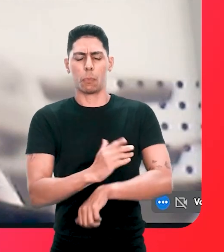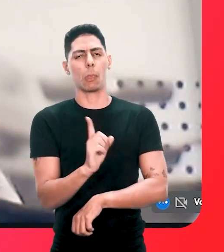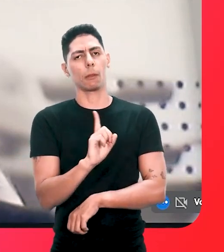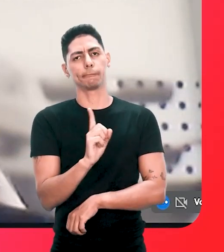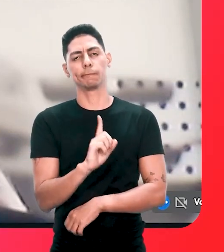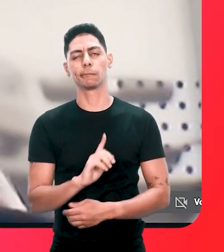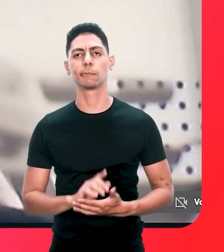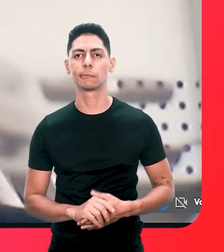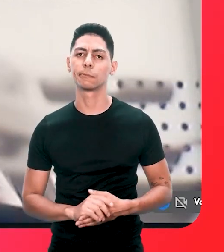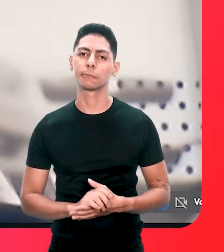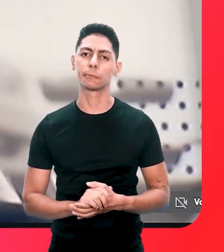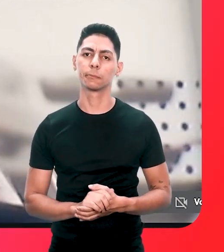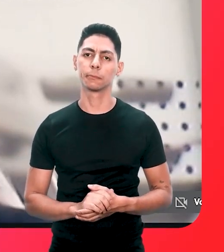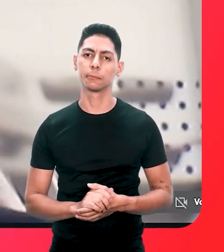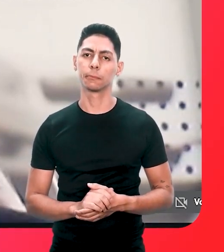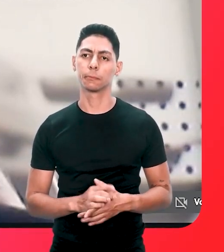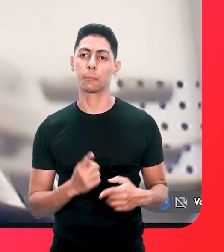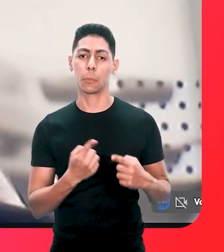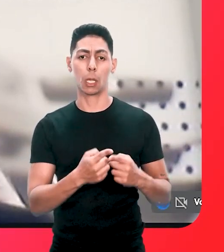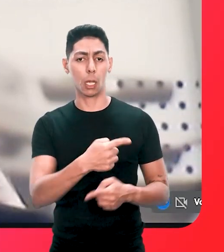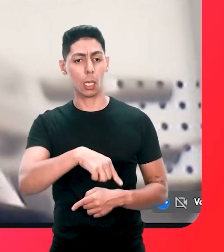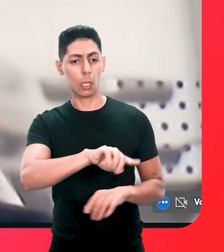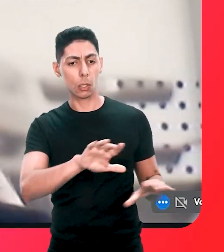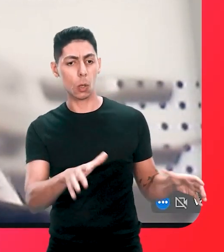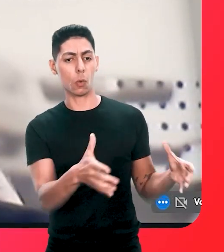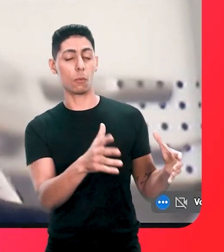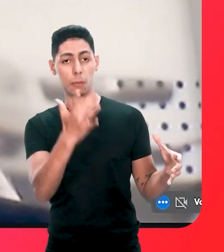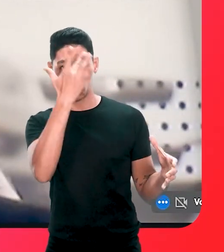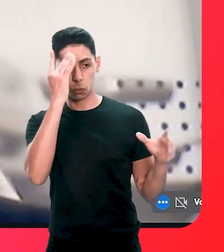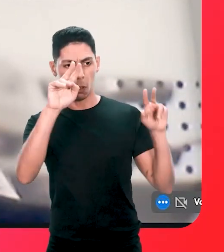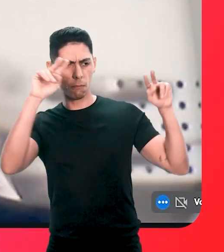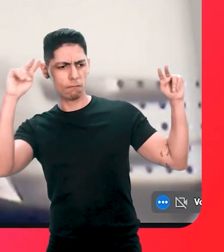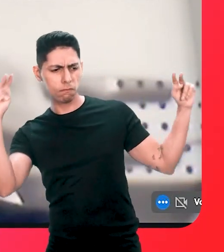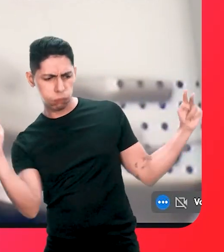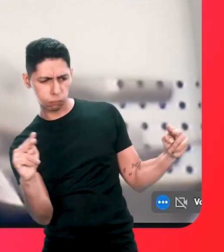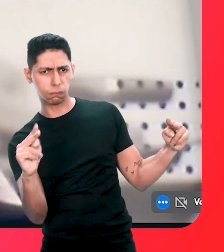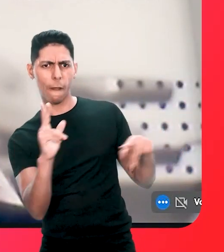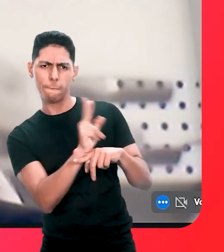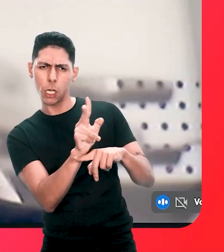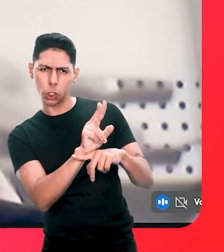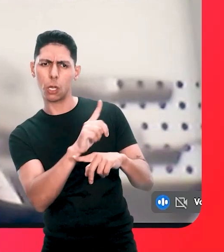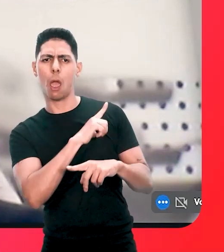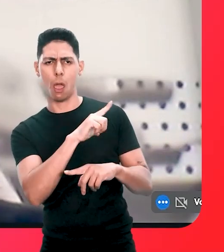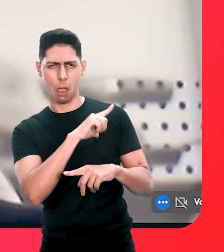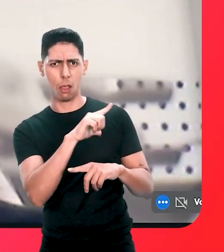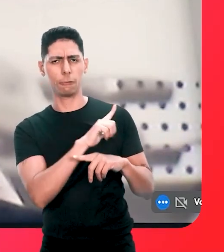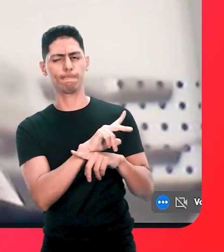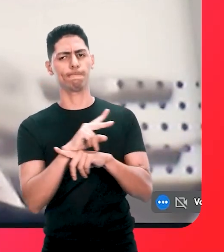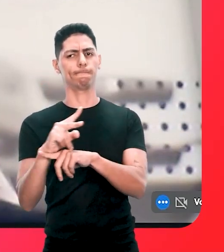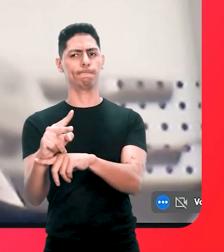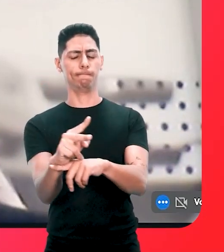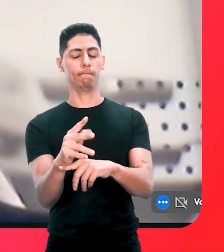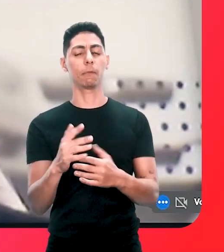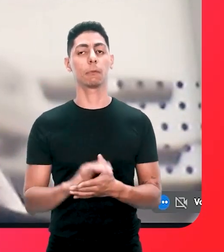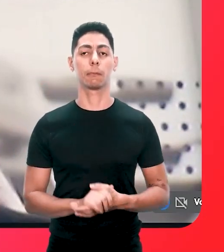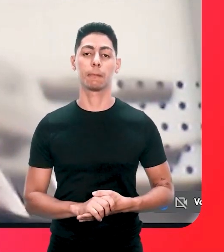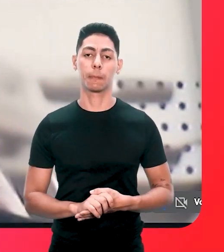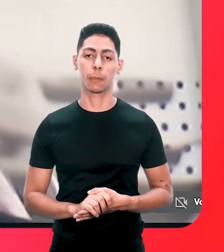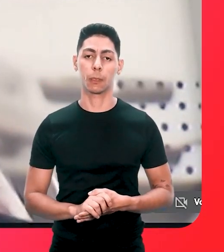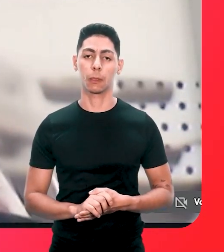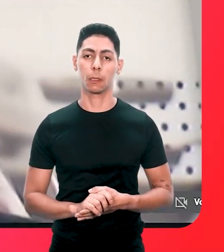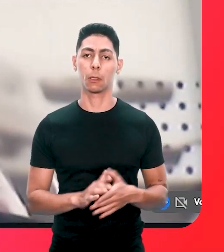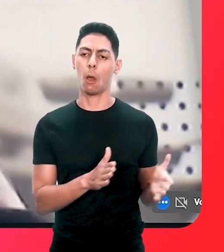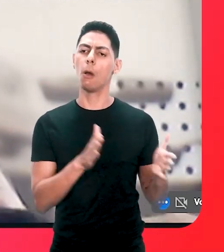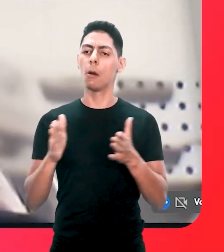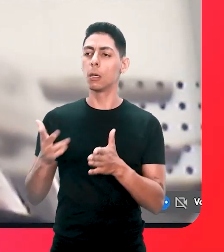então, até porque eles eram extremamente visados, né? Extremamente visados. A não ser desse caso que eu disse